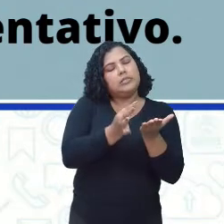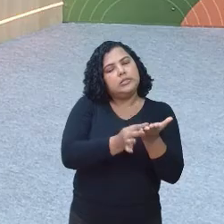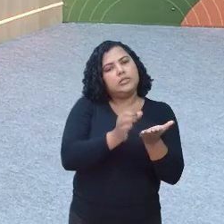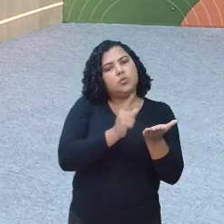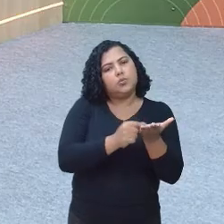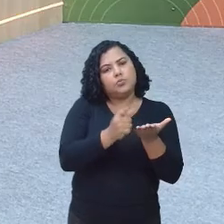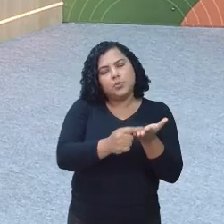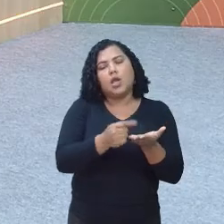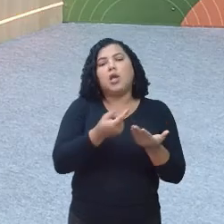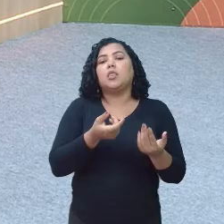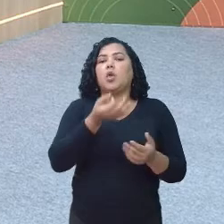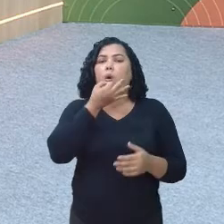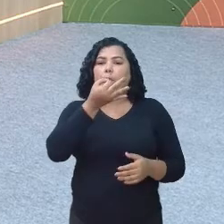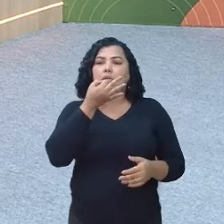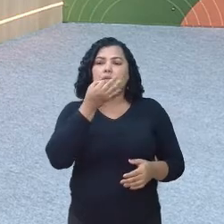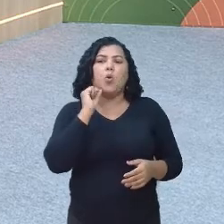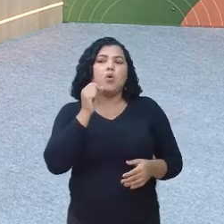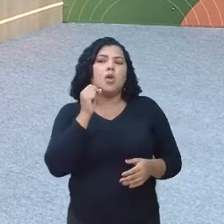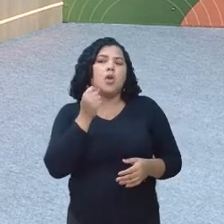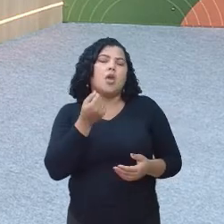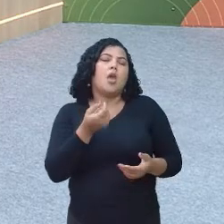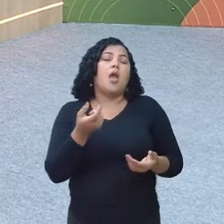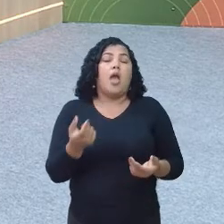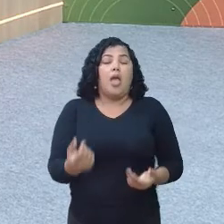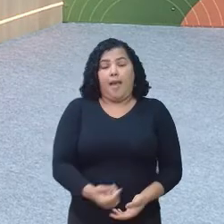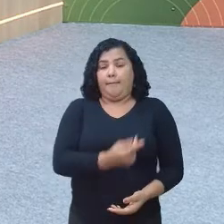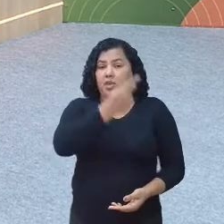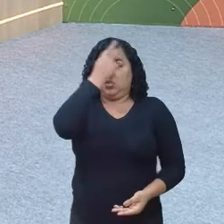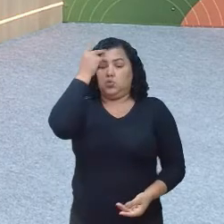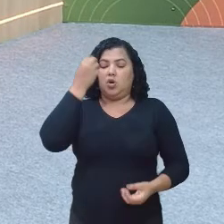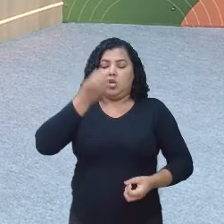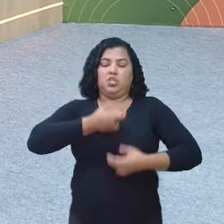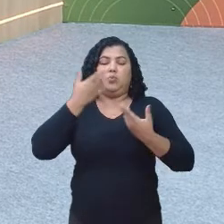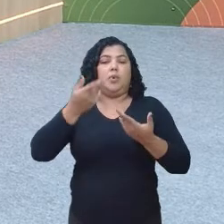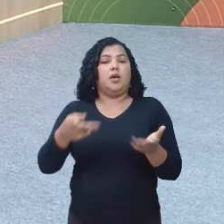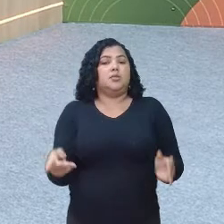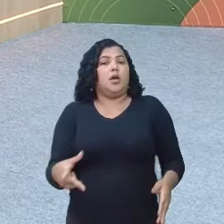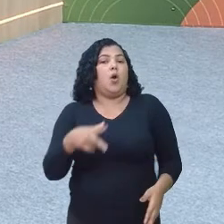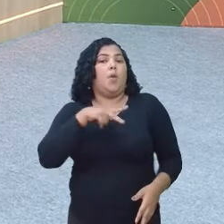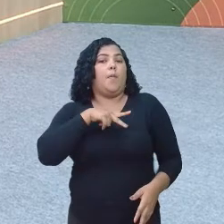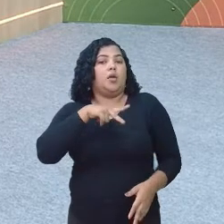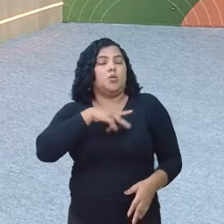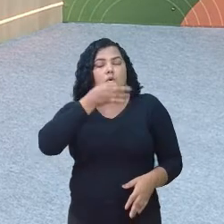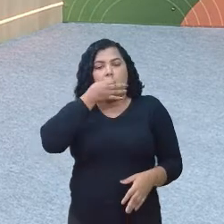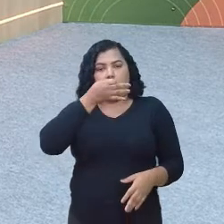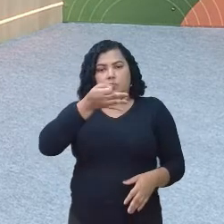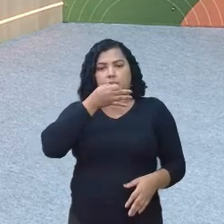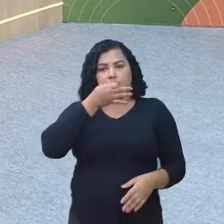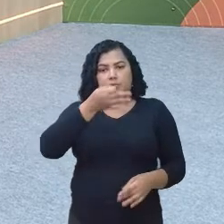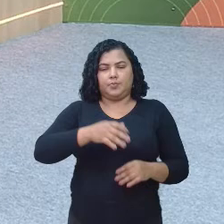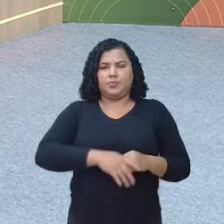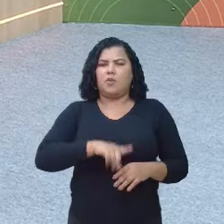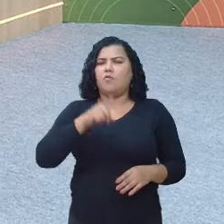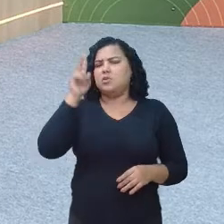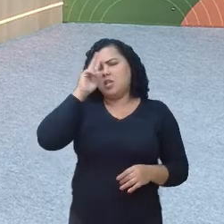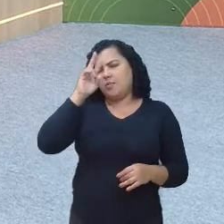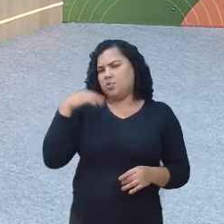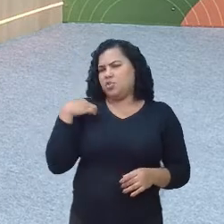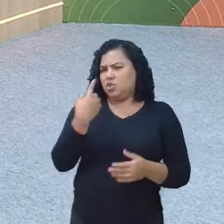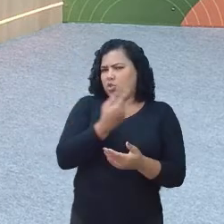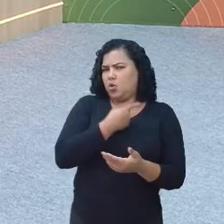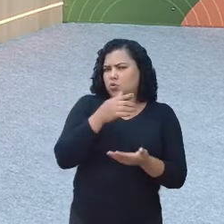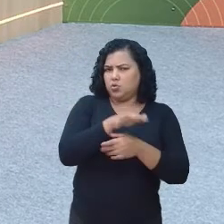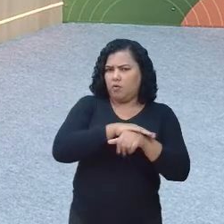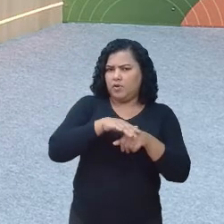aulas também, lá atrás, quando a gente começou, que a gente falou sobre carta, que a gente falou um pouquinho sobre os